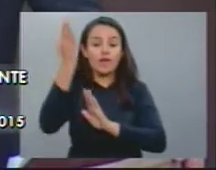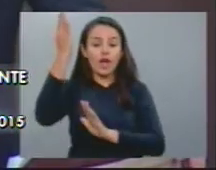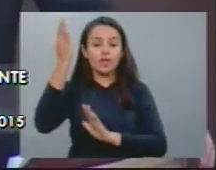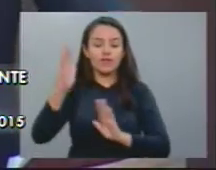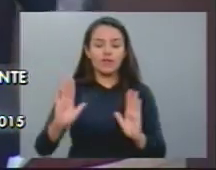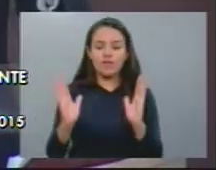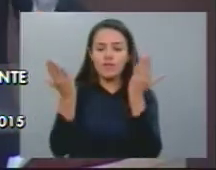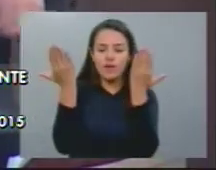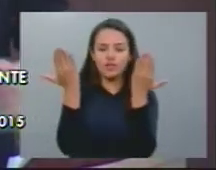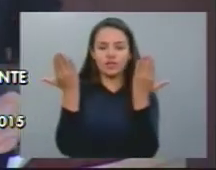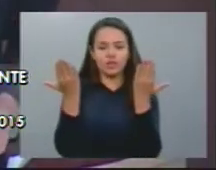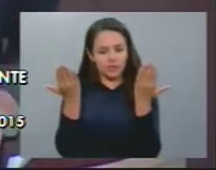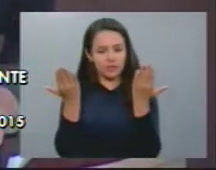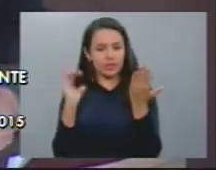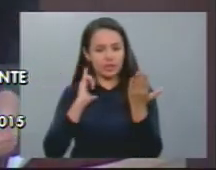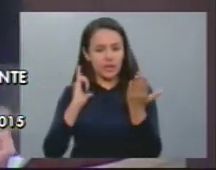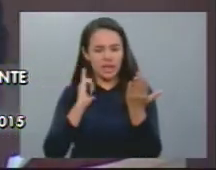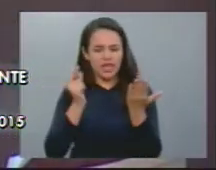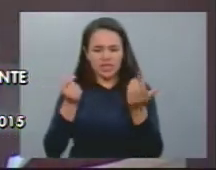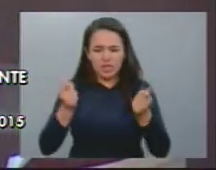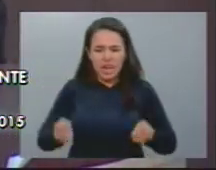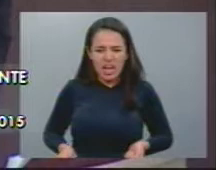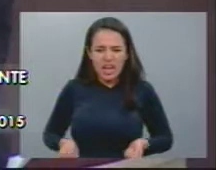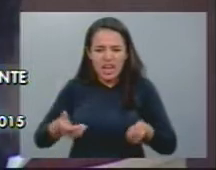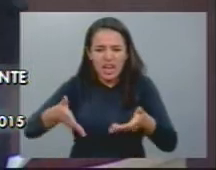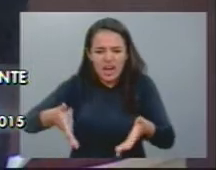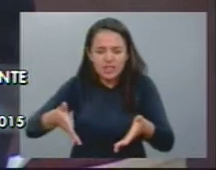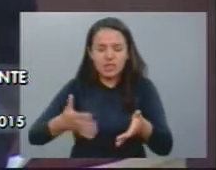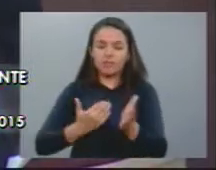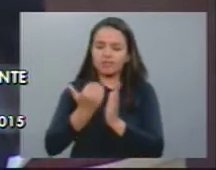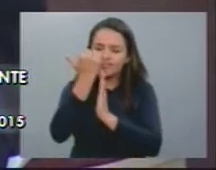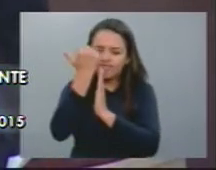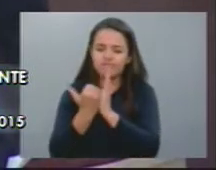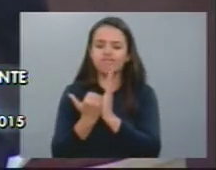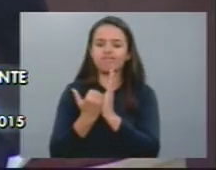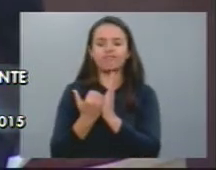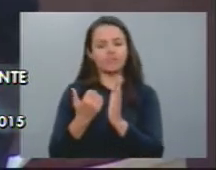eventos. Vossa Excelência, que inclusive ocupou hoje a tribuna,